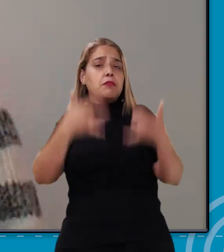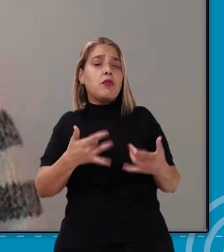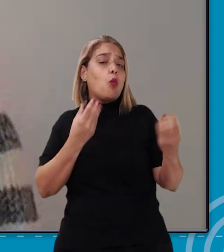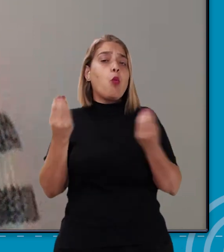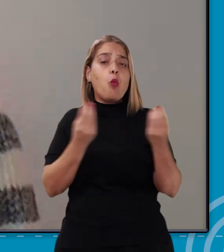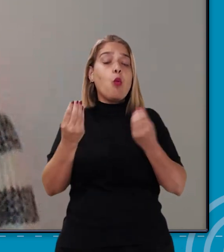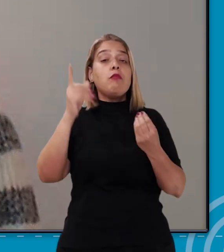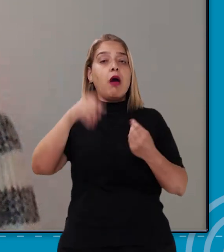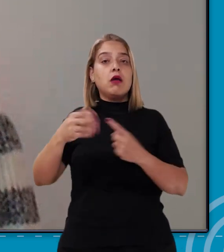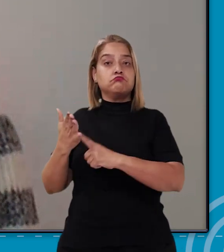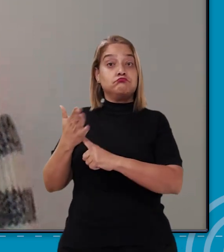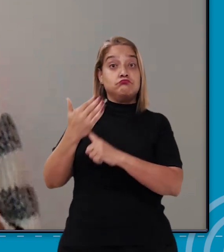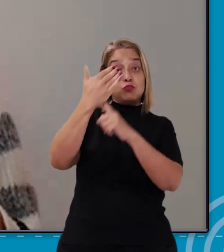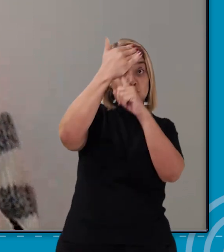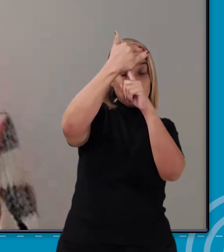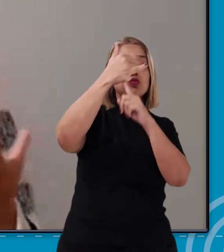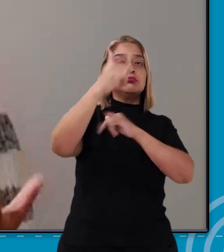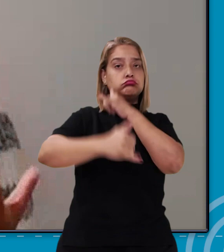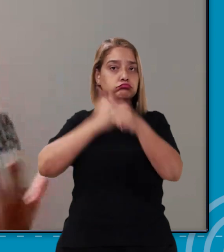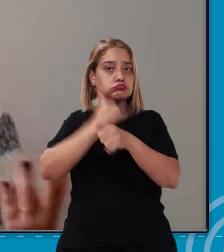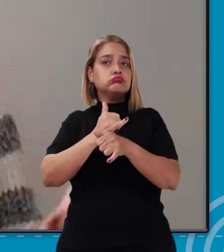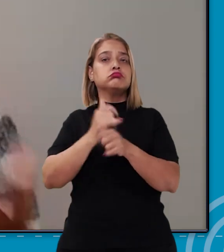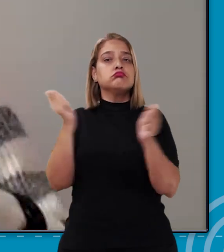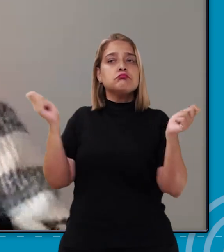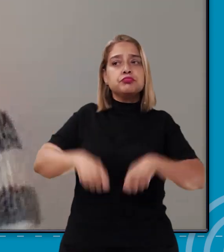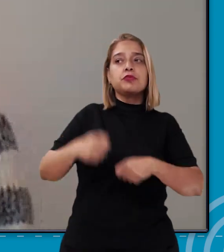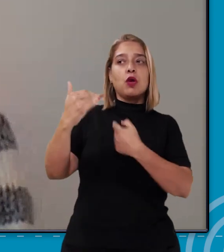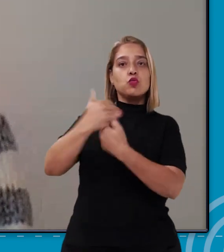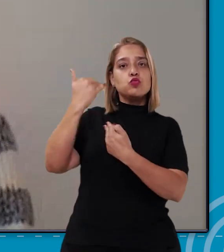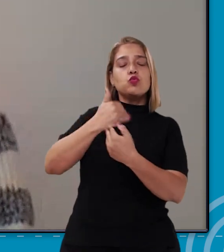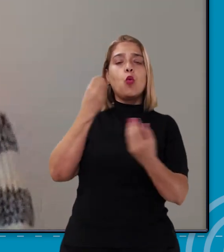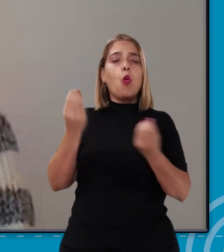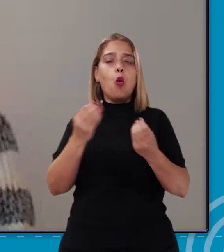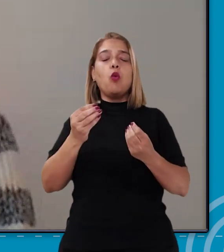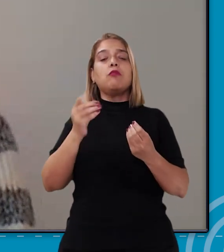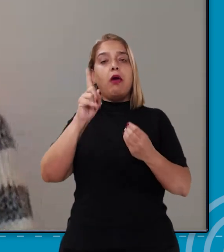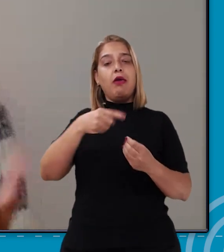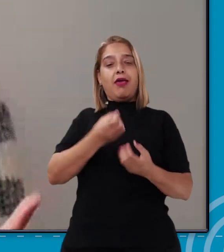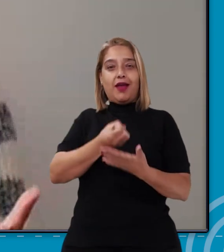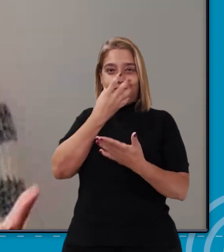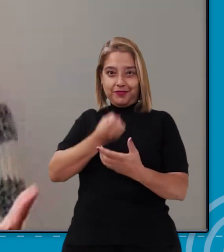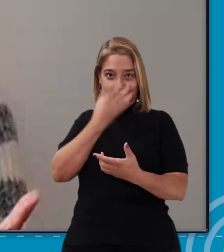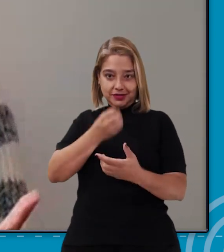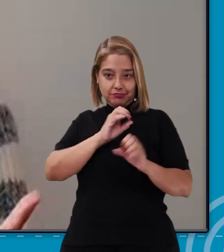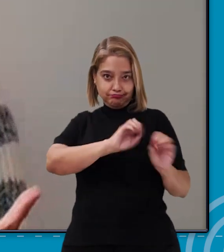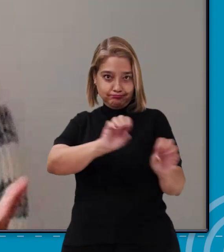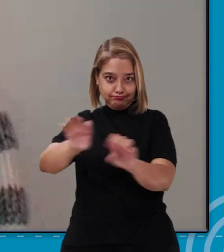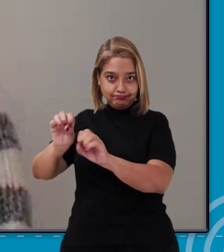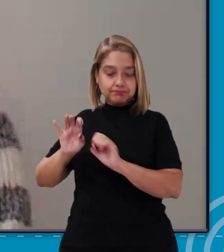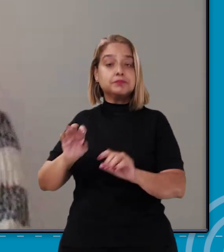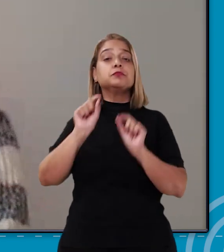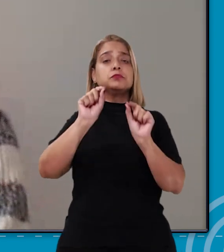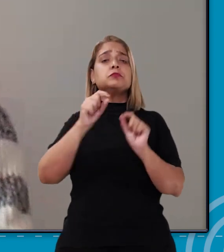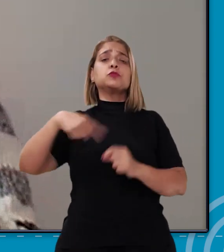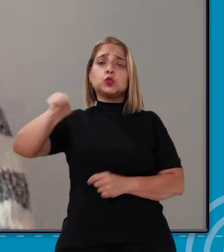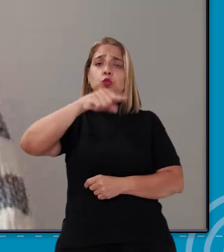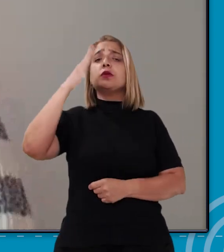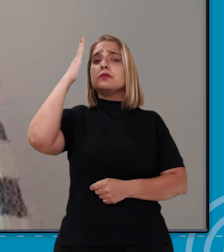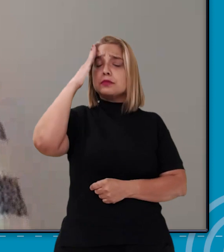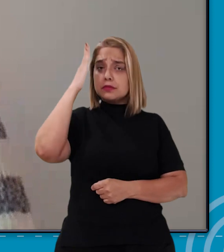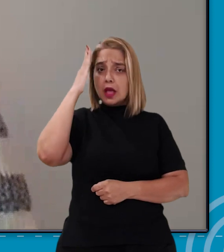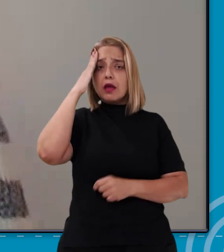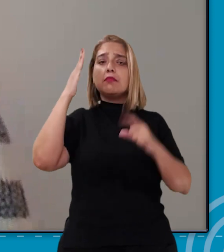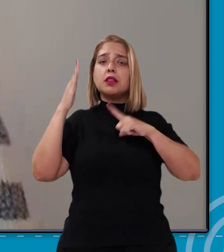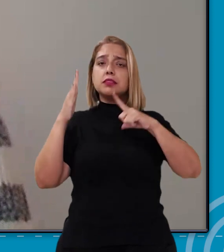sobre como as tecnologias digitais podem se aliar ao processo de alfabetização. Apesar das ressalvas em relação